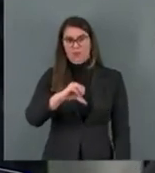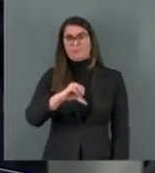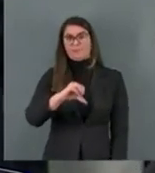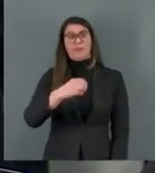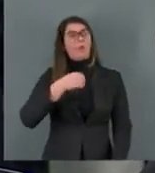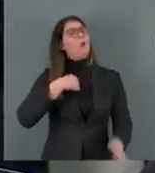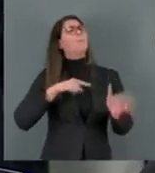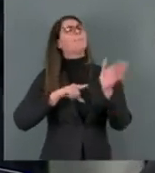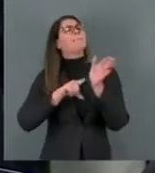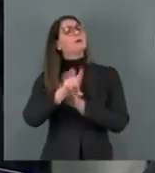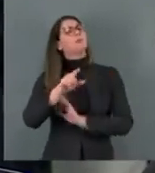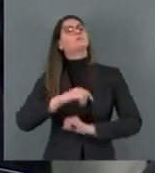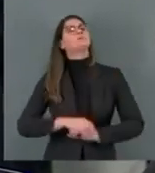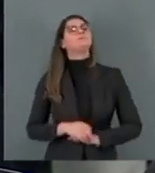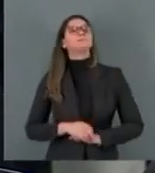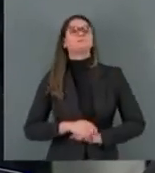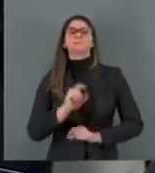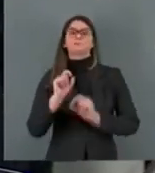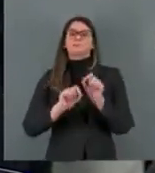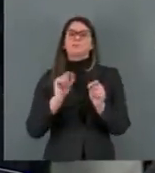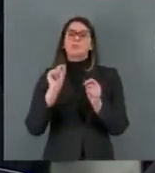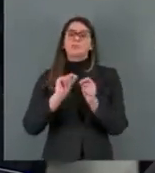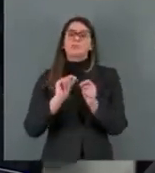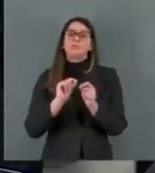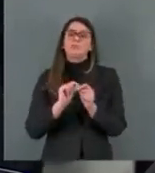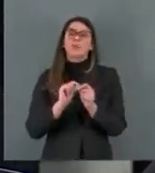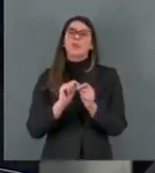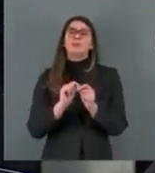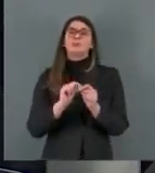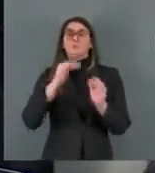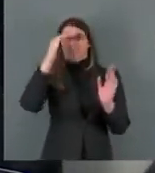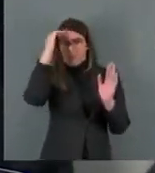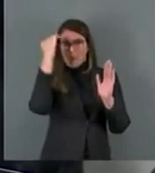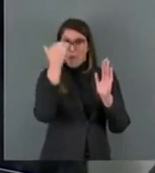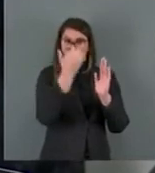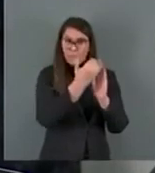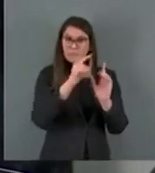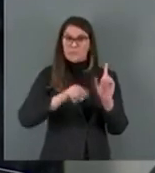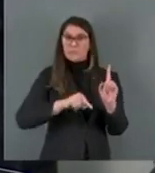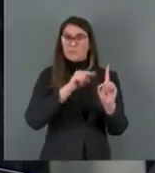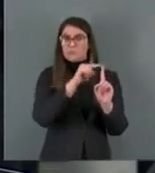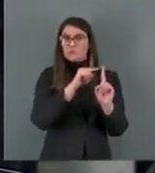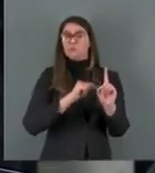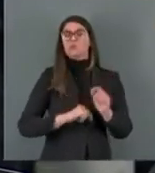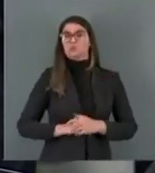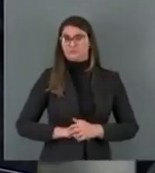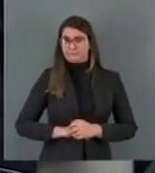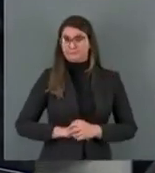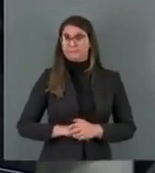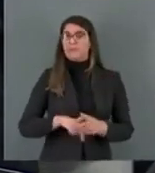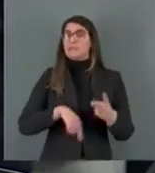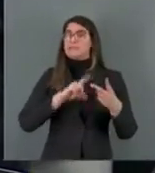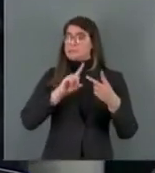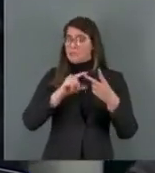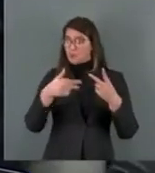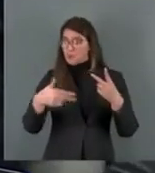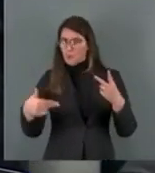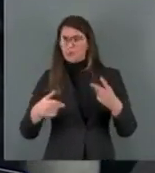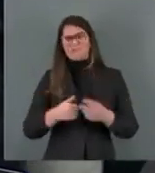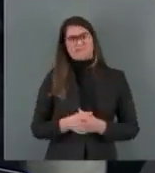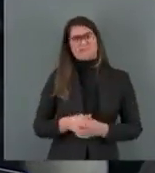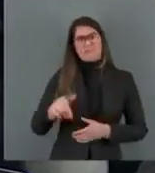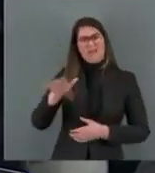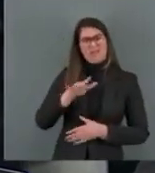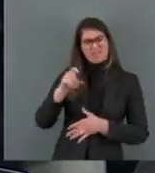perguntando ao senhor, o que tem sido feito para cumprir esse objetivo? Outra coisa, essa taxa